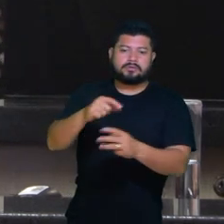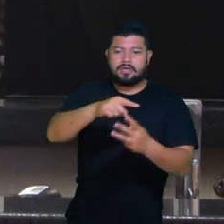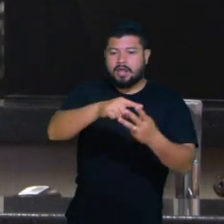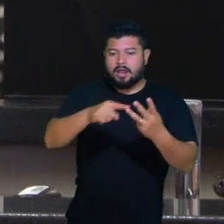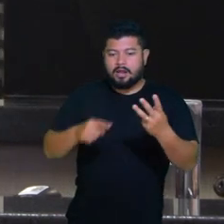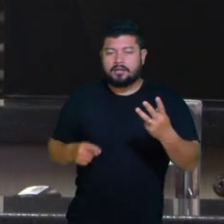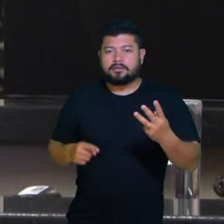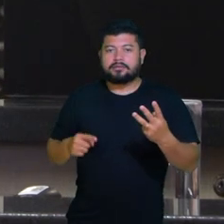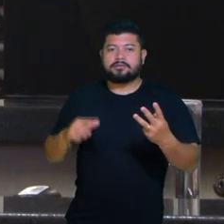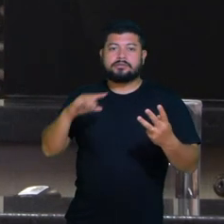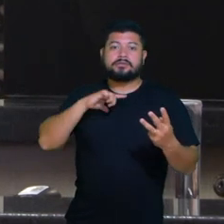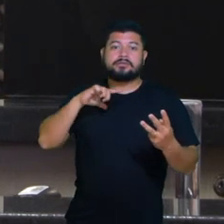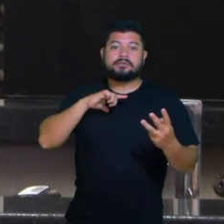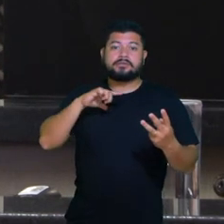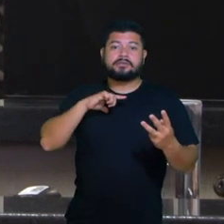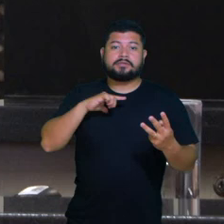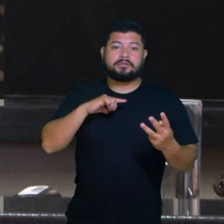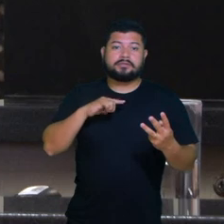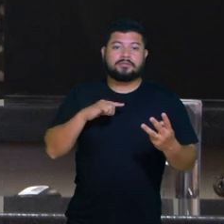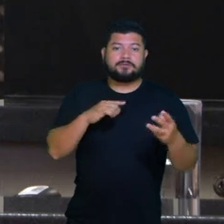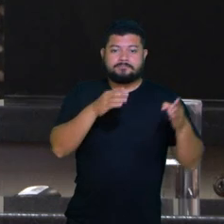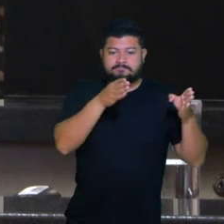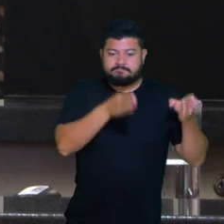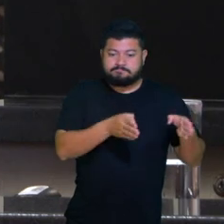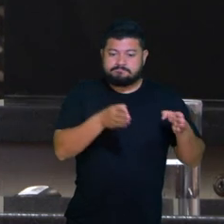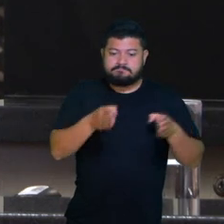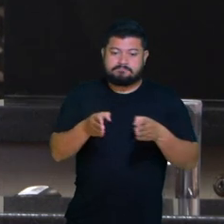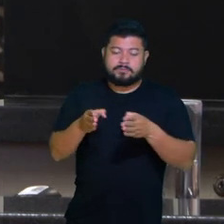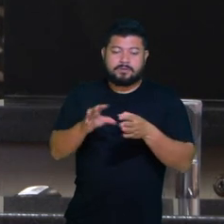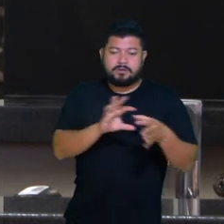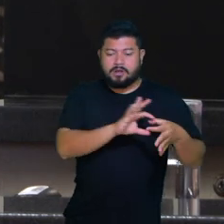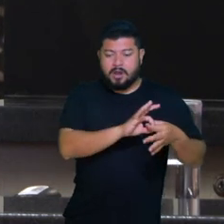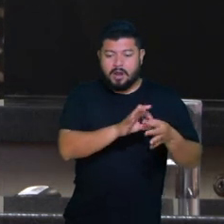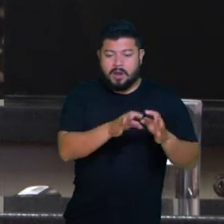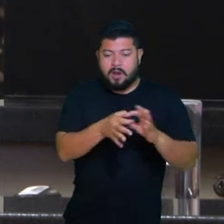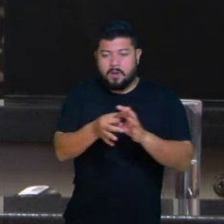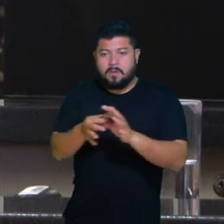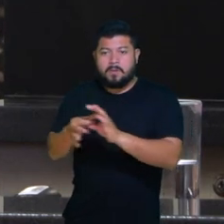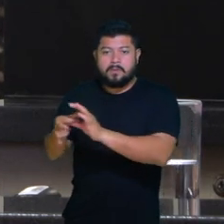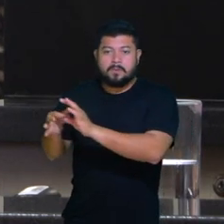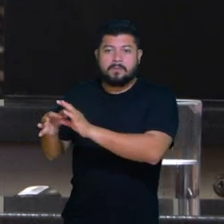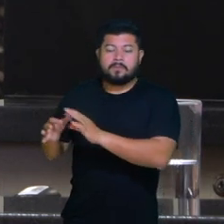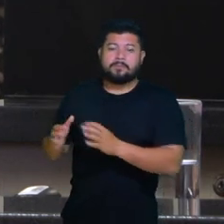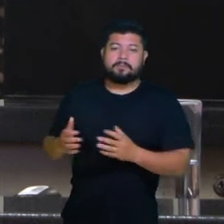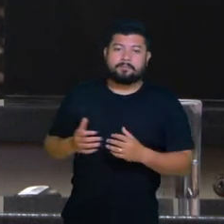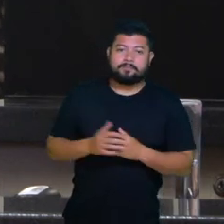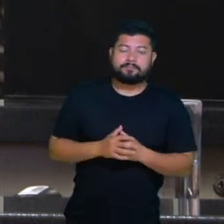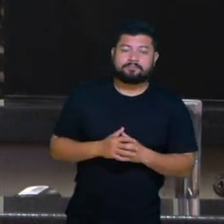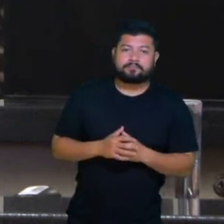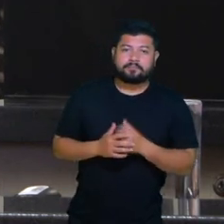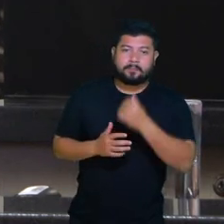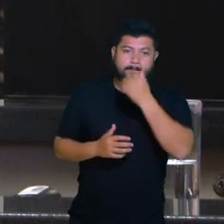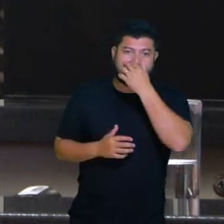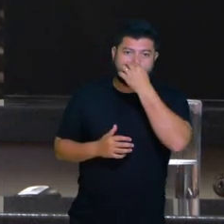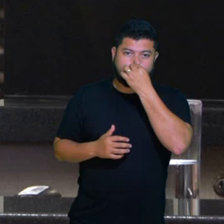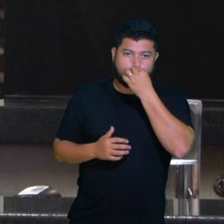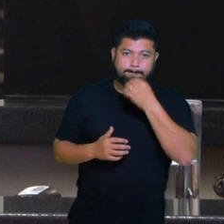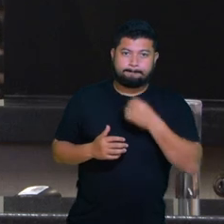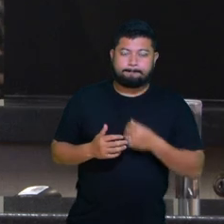tinham essa organicidade tá eh nas